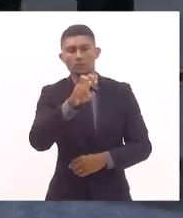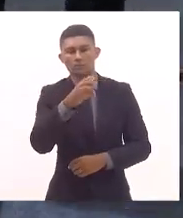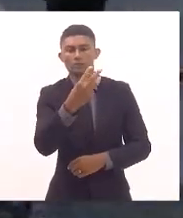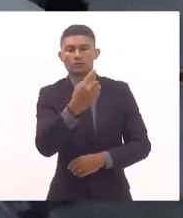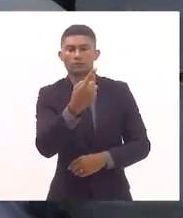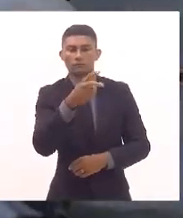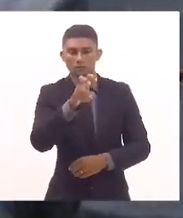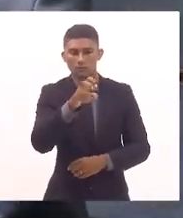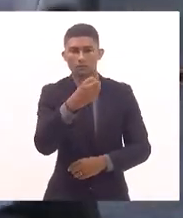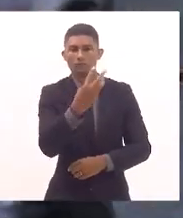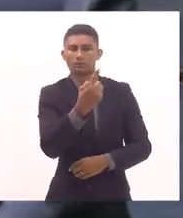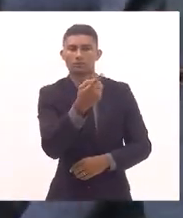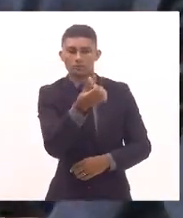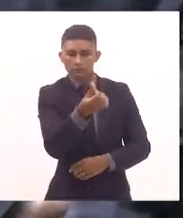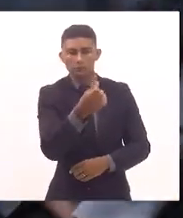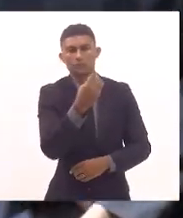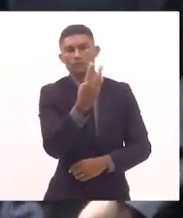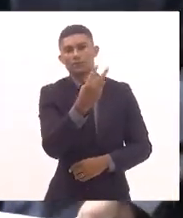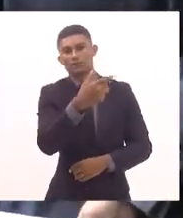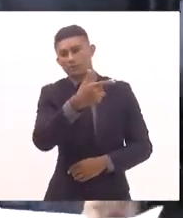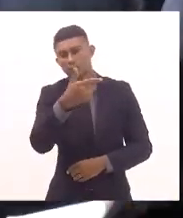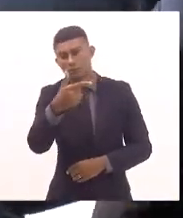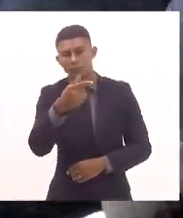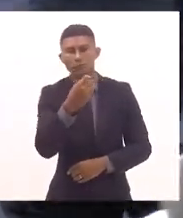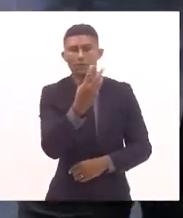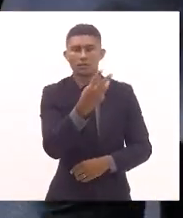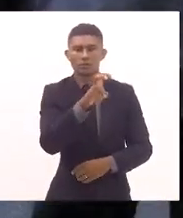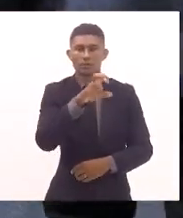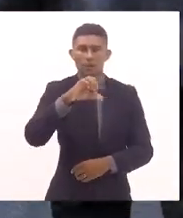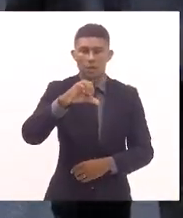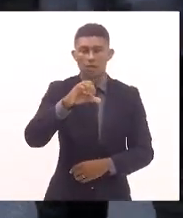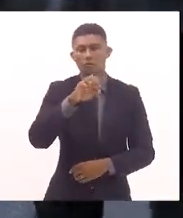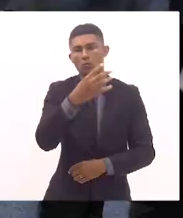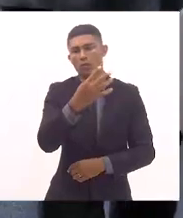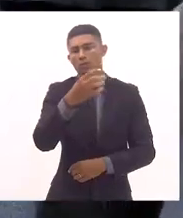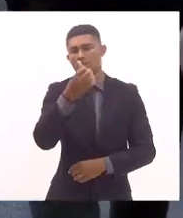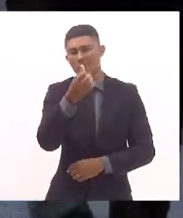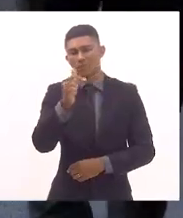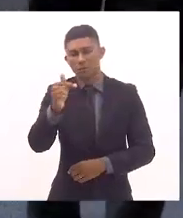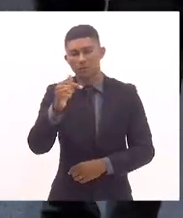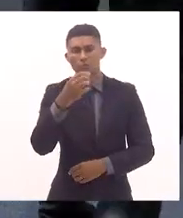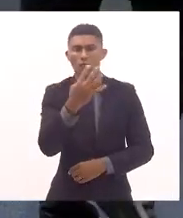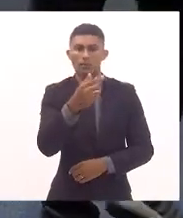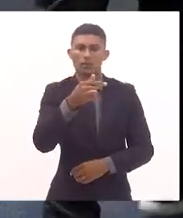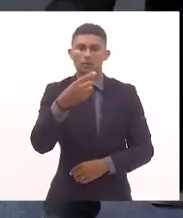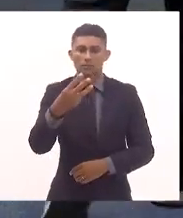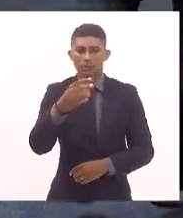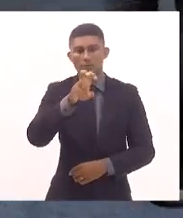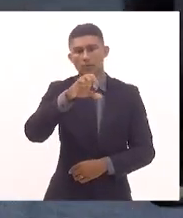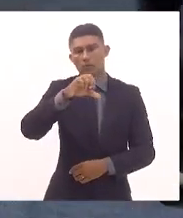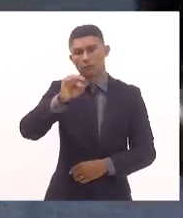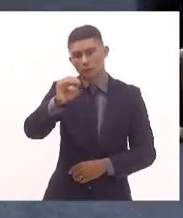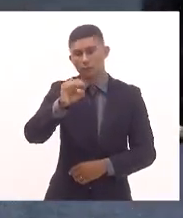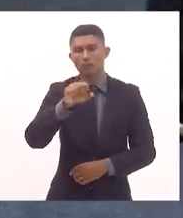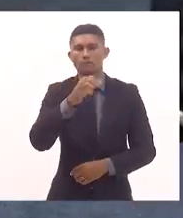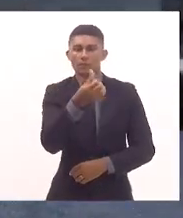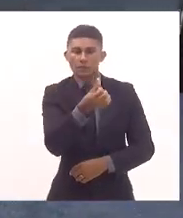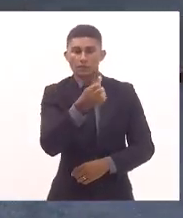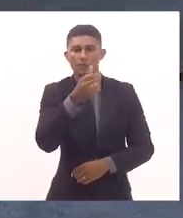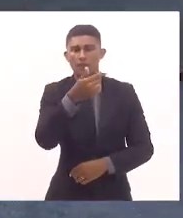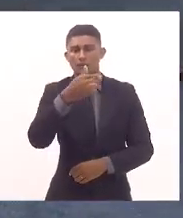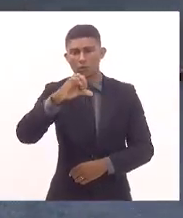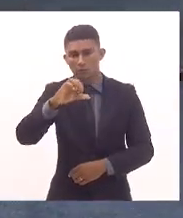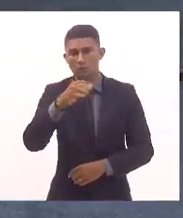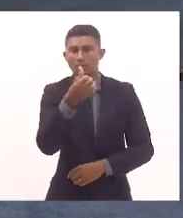315, 316, 322, 359, 467, 473, 598,